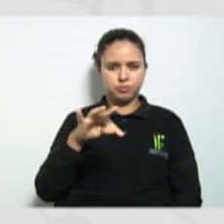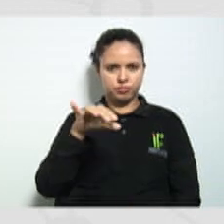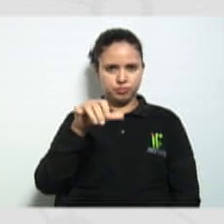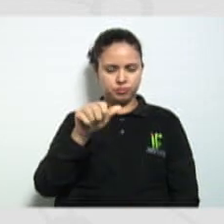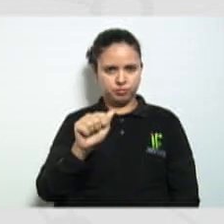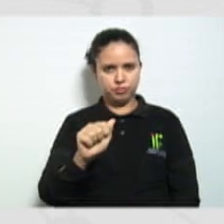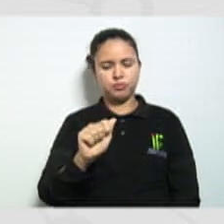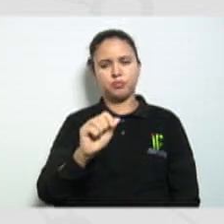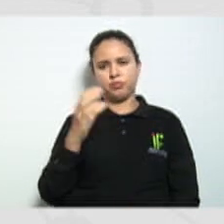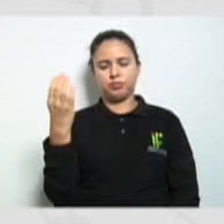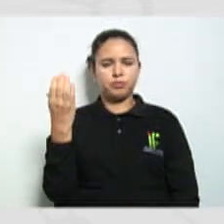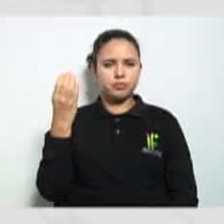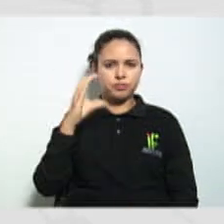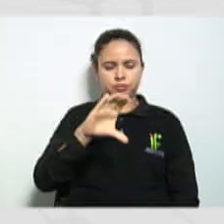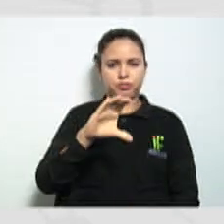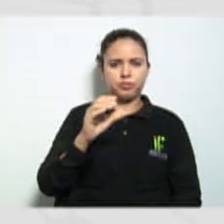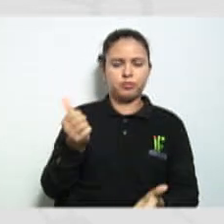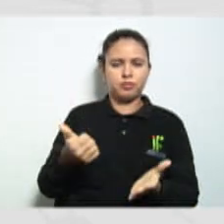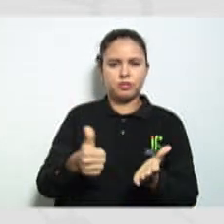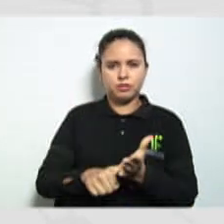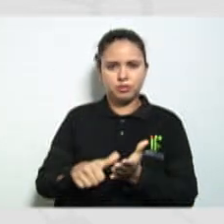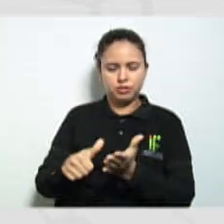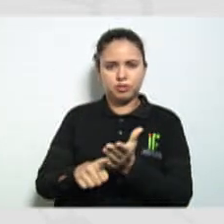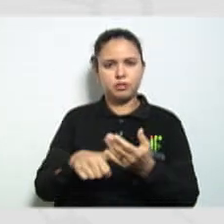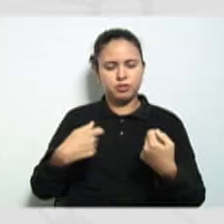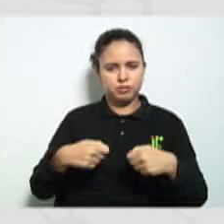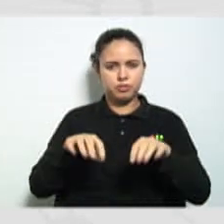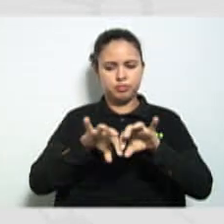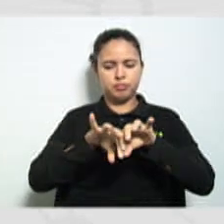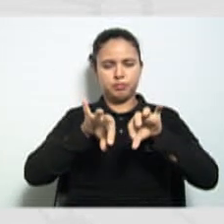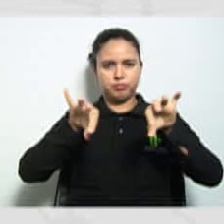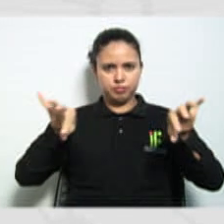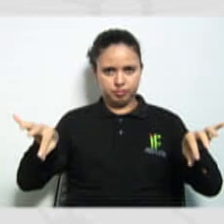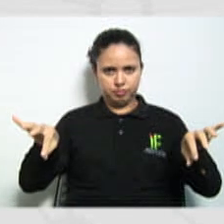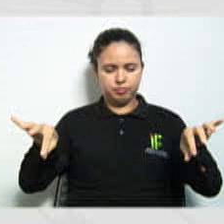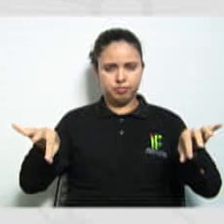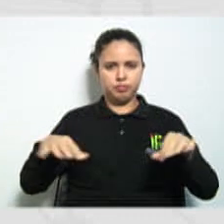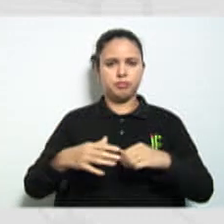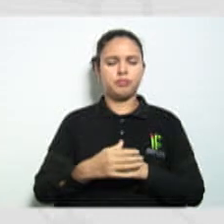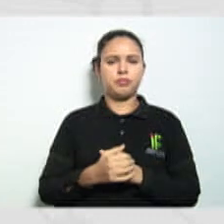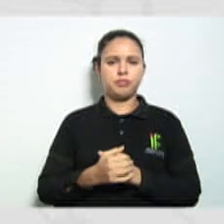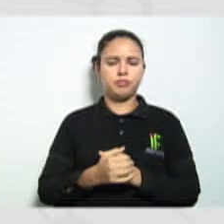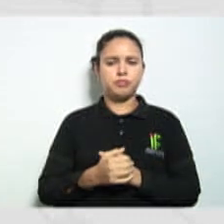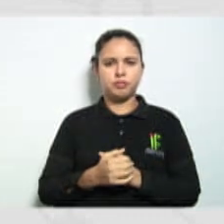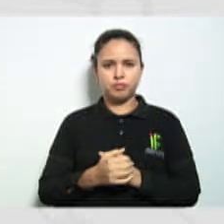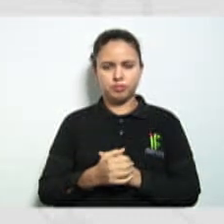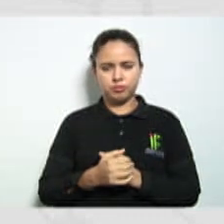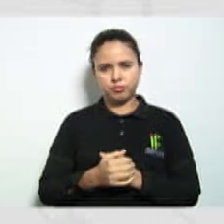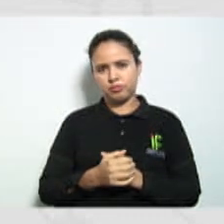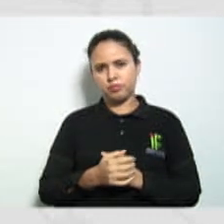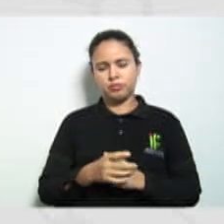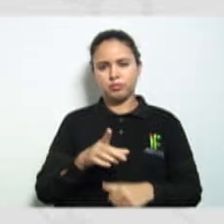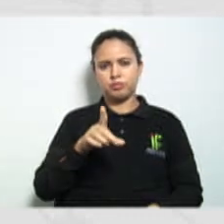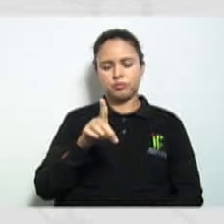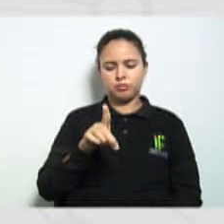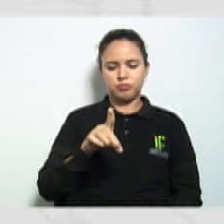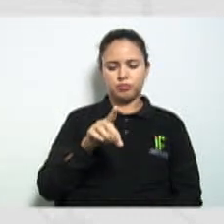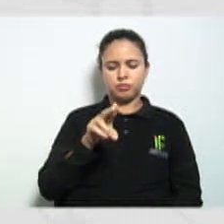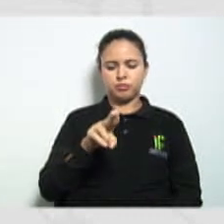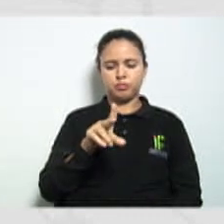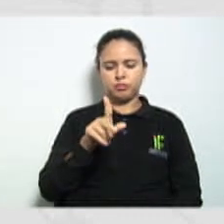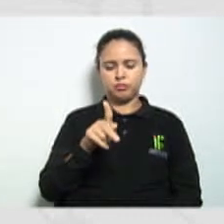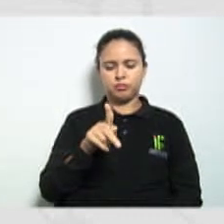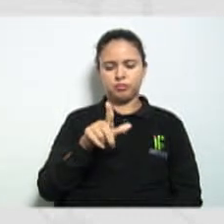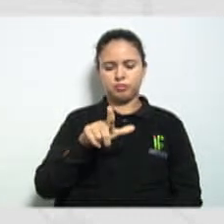créditos associados de acordo com a operação que a originou. Como duplicatas a receber, fornecimento de